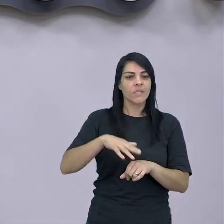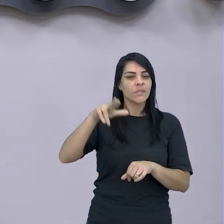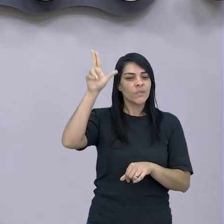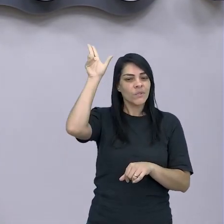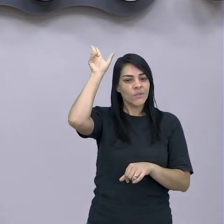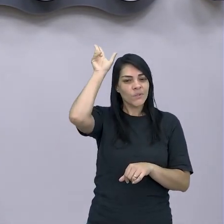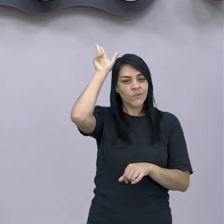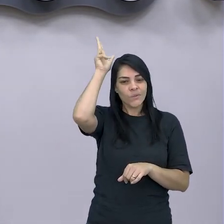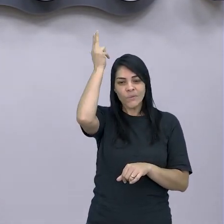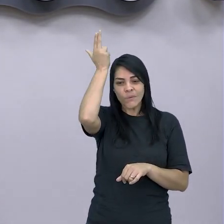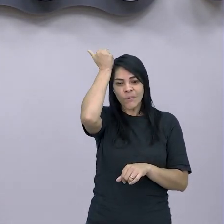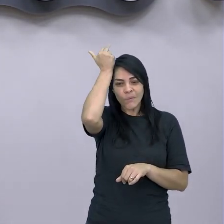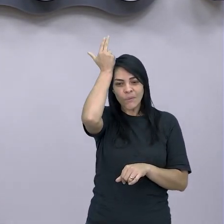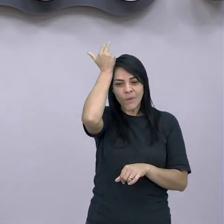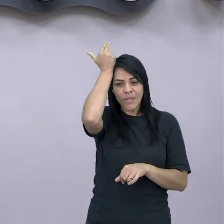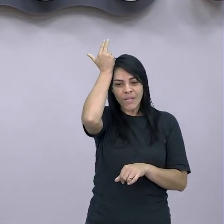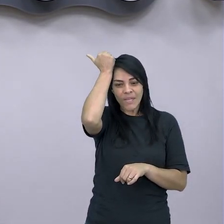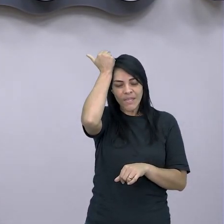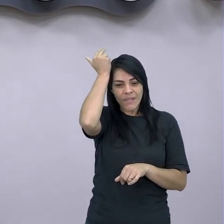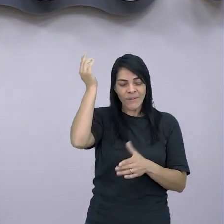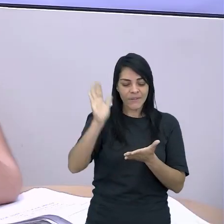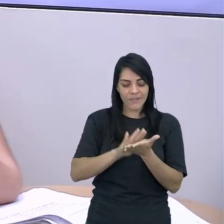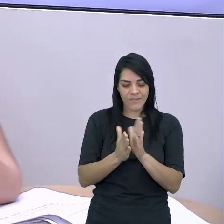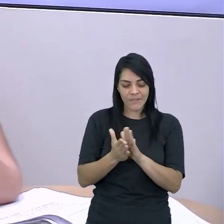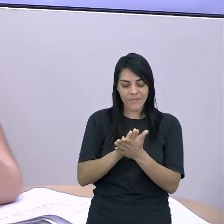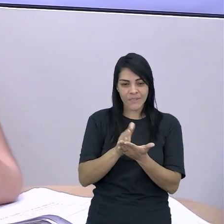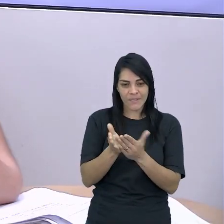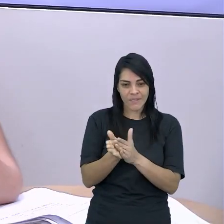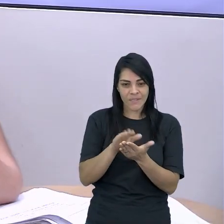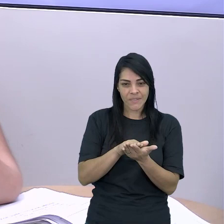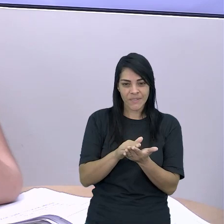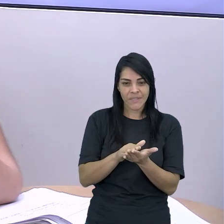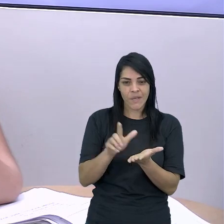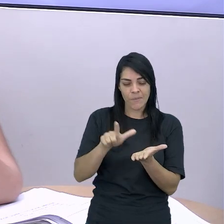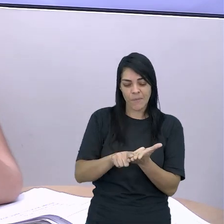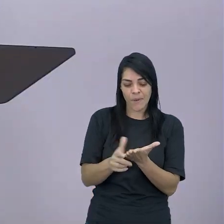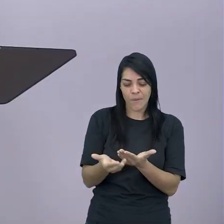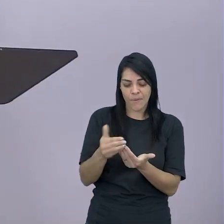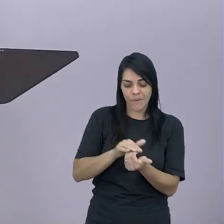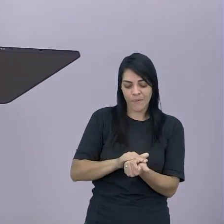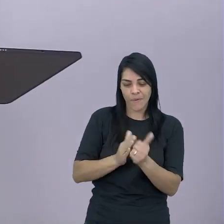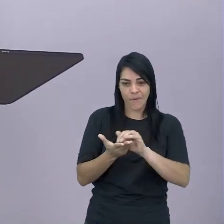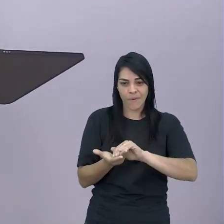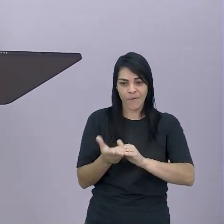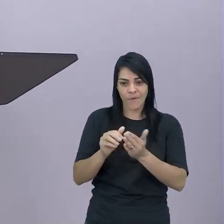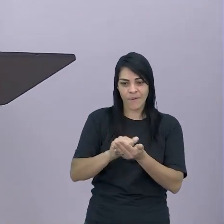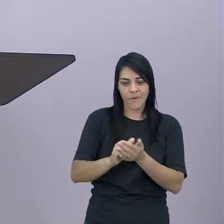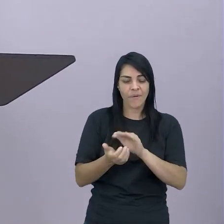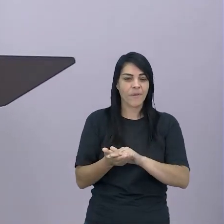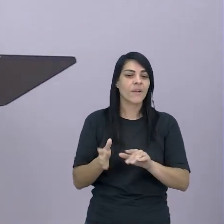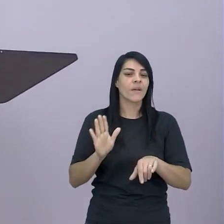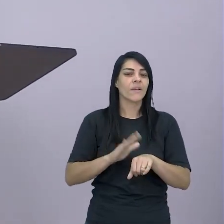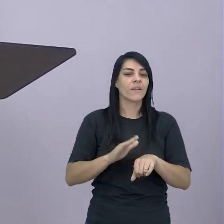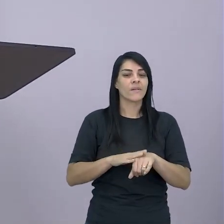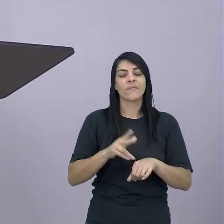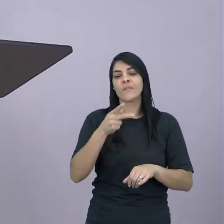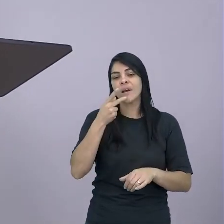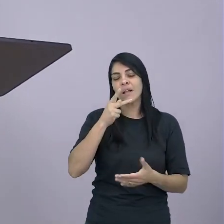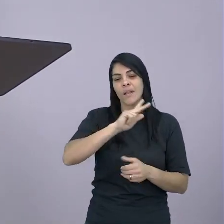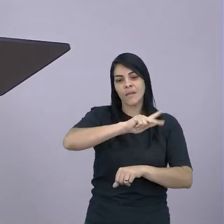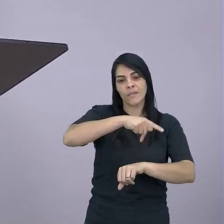Ficou lindo. Olha, que bacana. Muito legal. Bacana, né? Eu vou falar aqui do Francisco, que ele fala tanto da